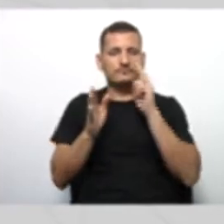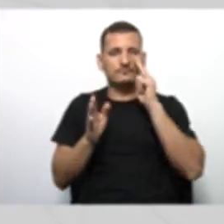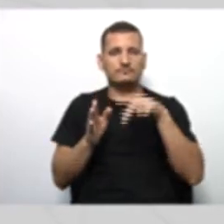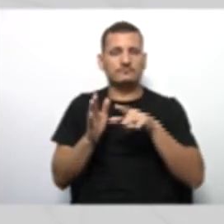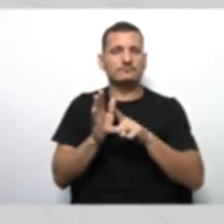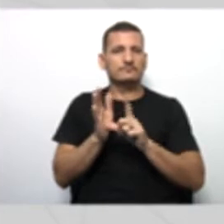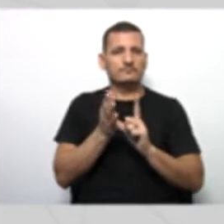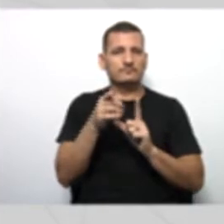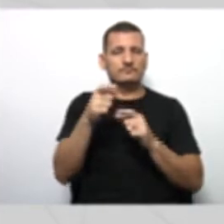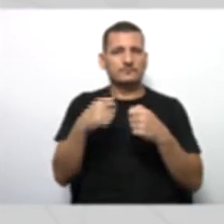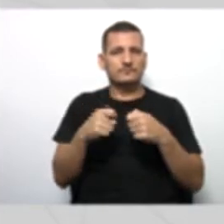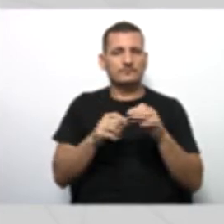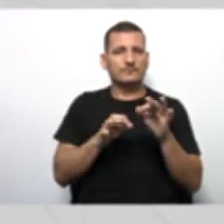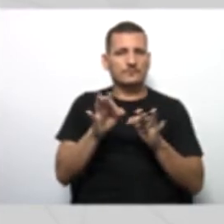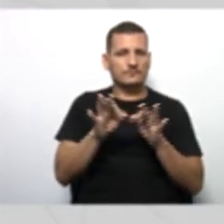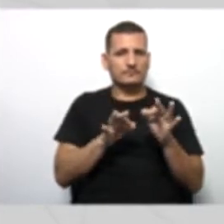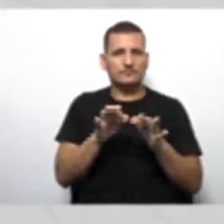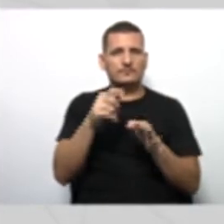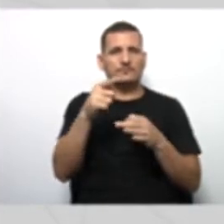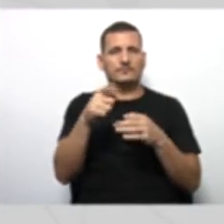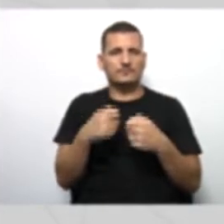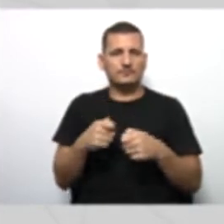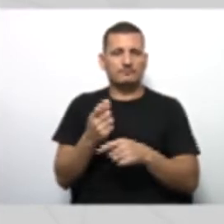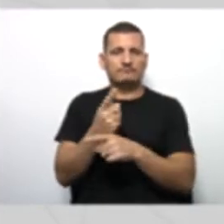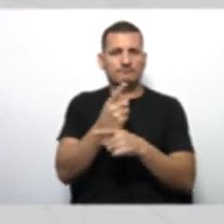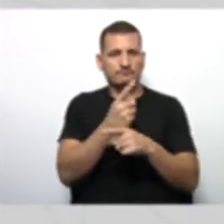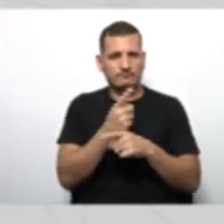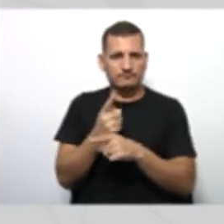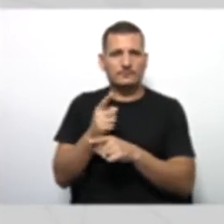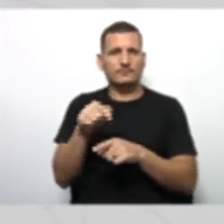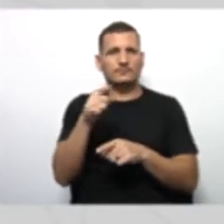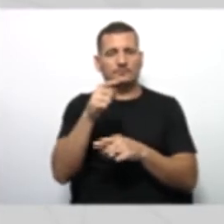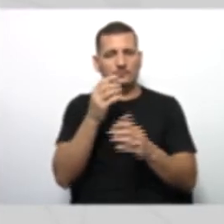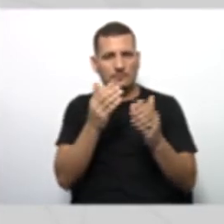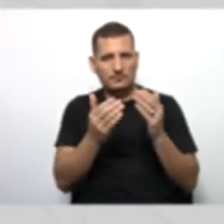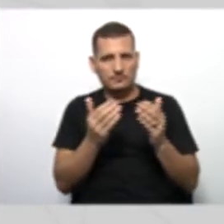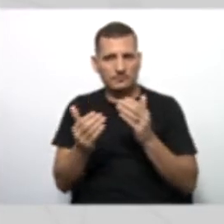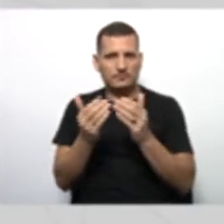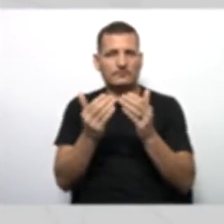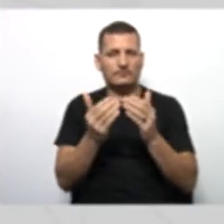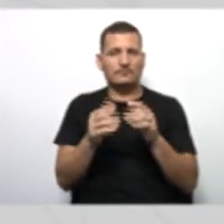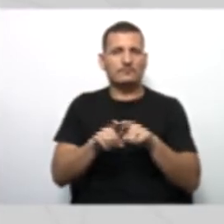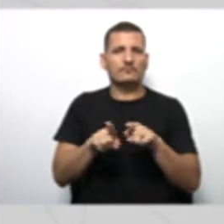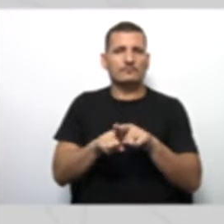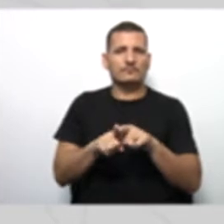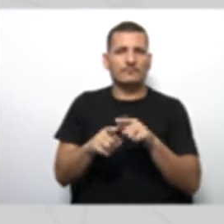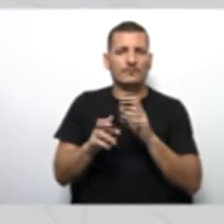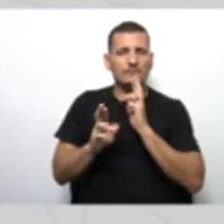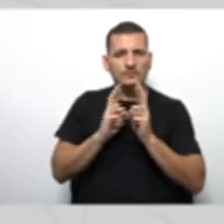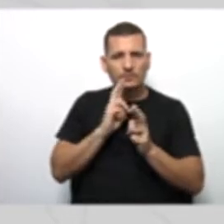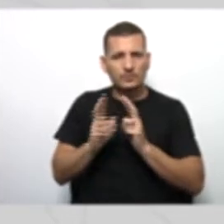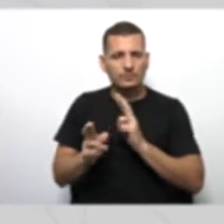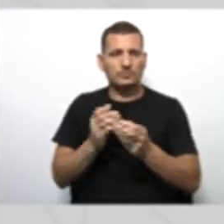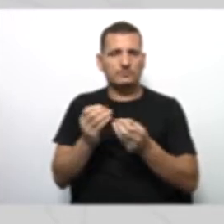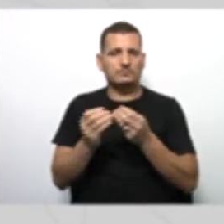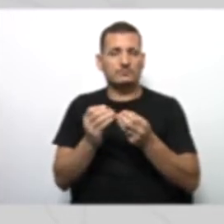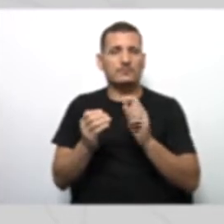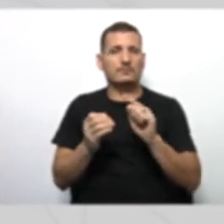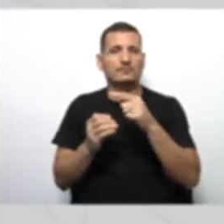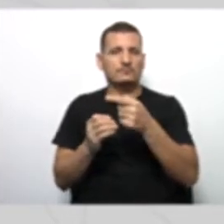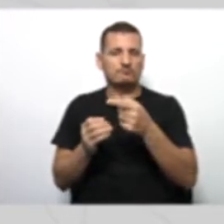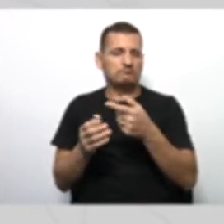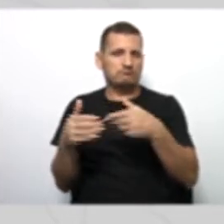Você tem que planejar, você tem que identificar, depois você vai analisar, você vai traçar as possíveis respostas e depois